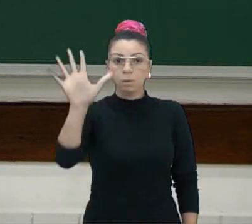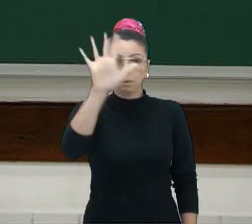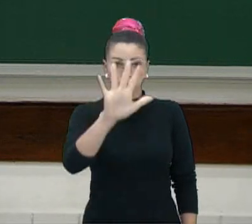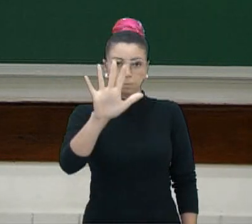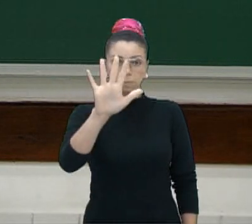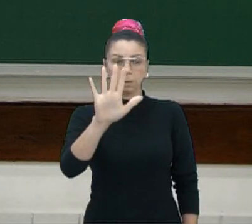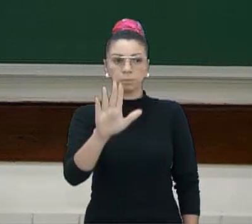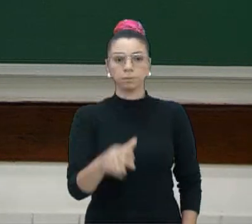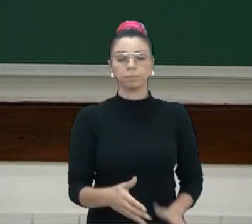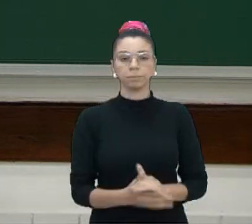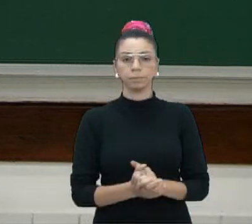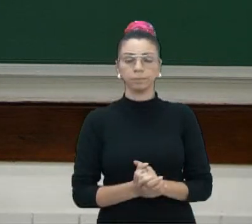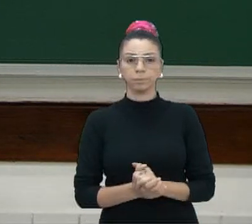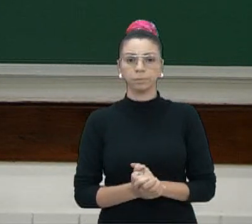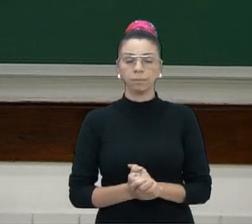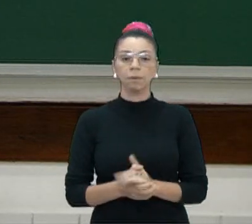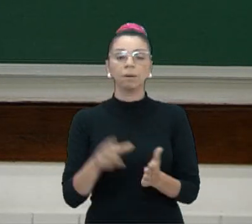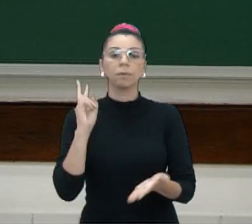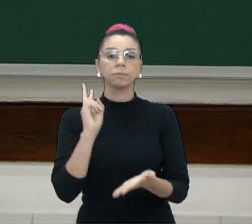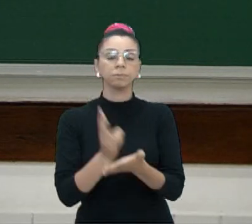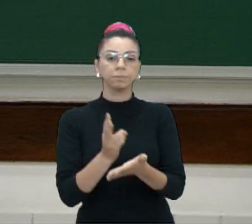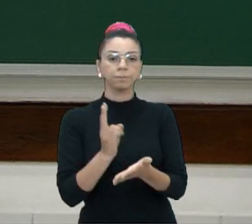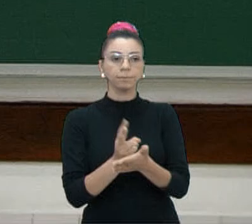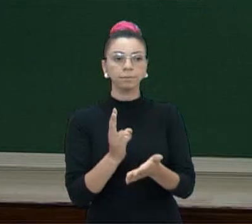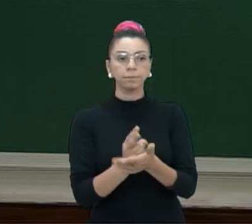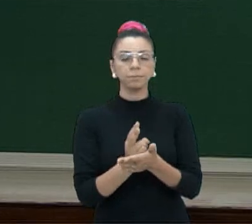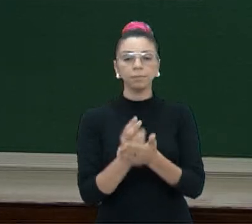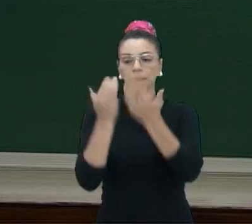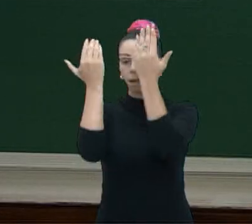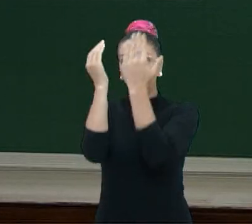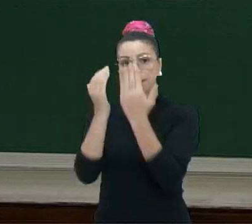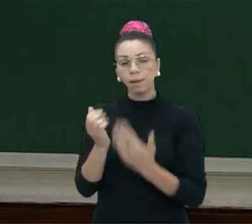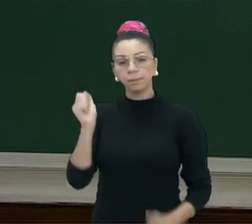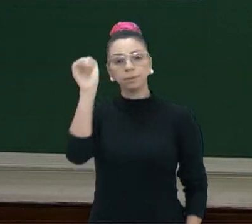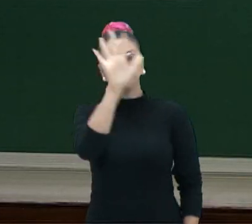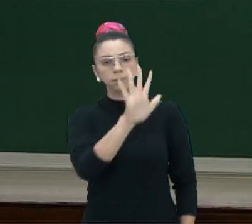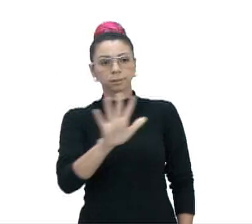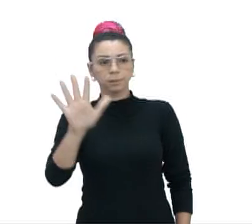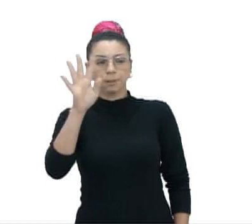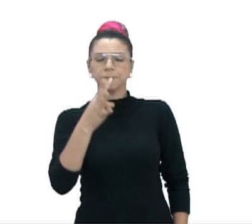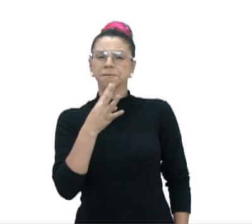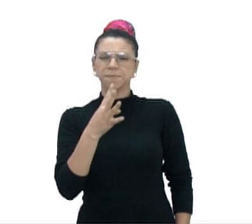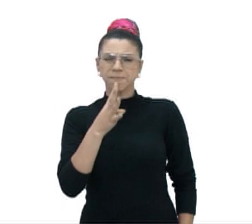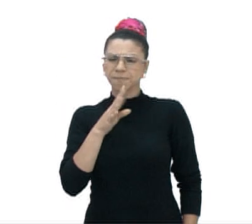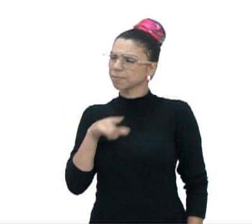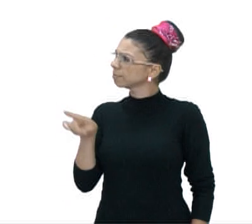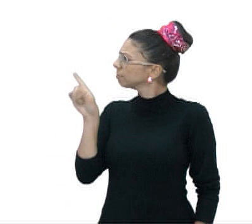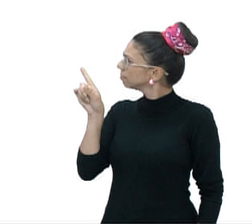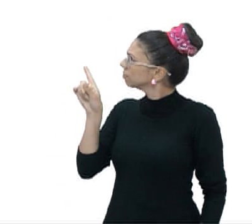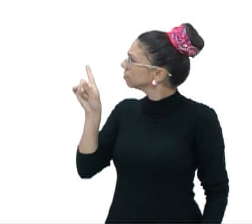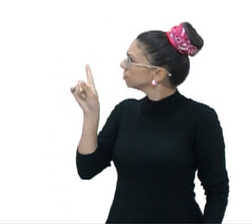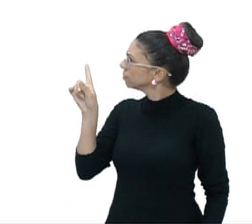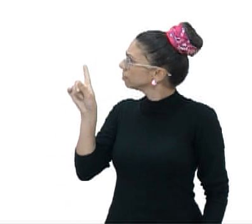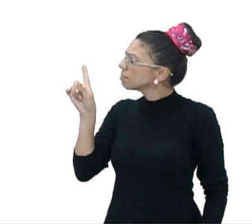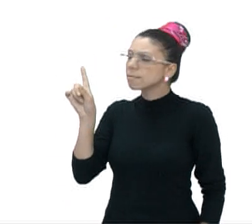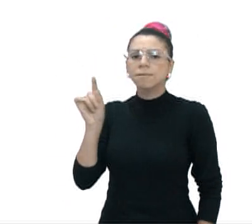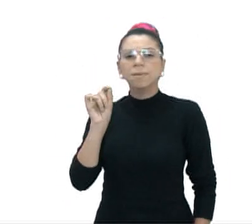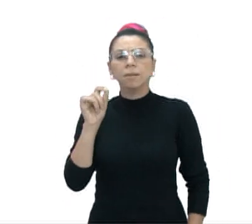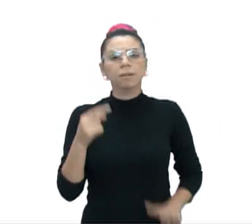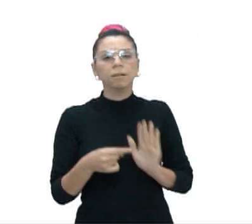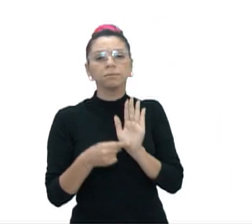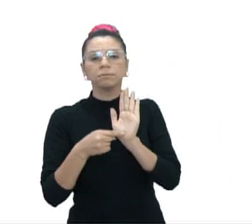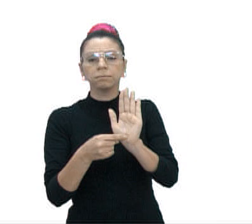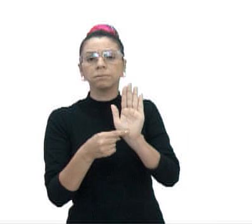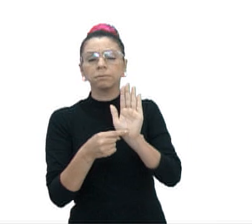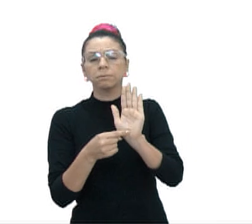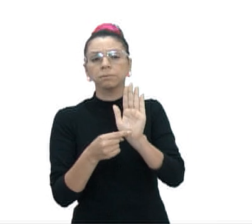então continuar com a nossa análise de imagens. Conhece essa imagem? O que ela